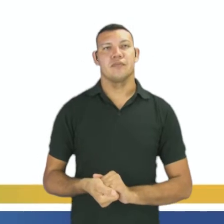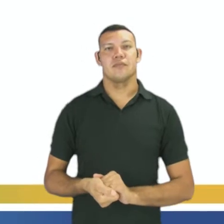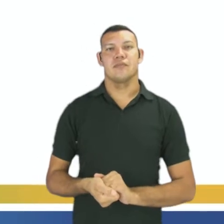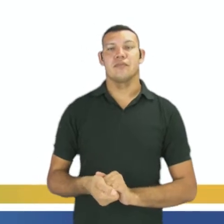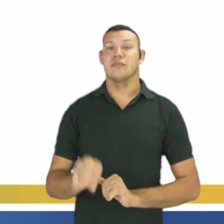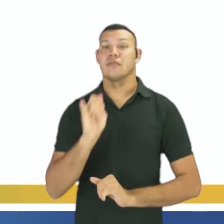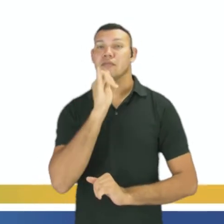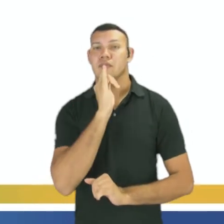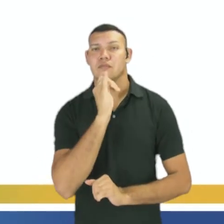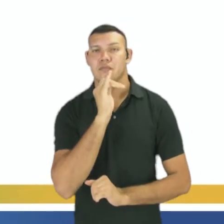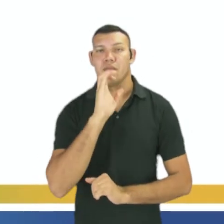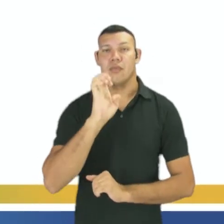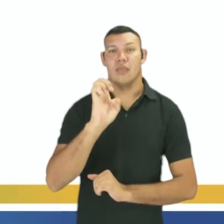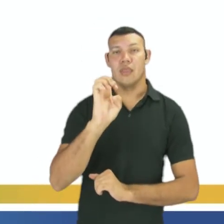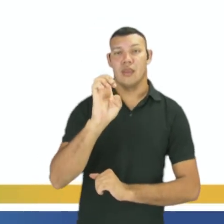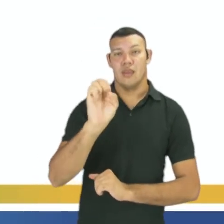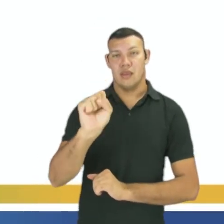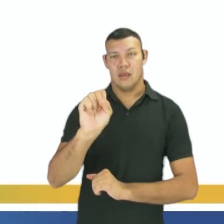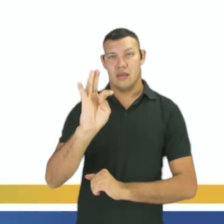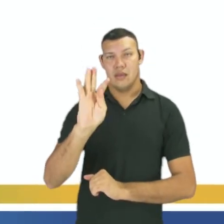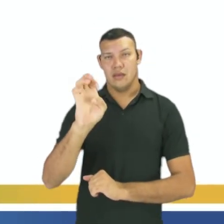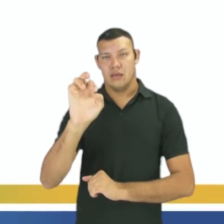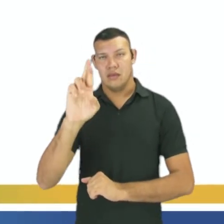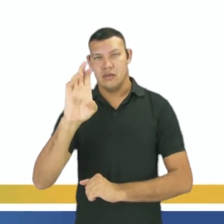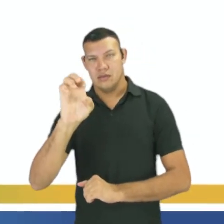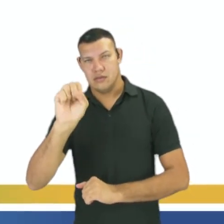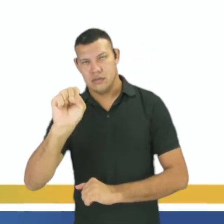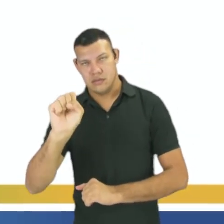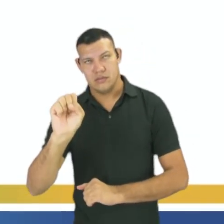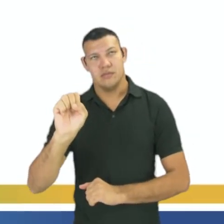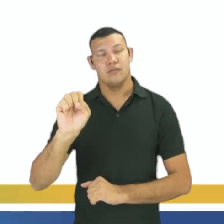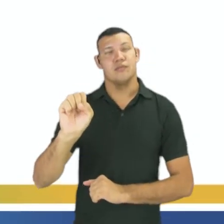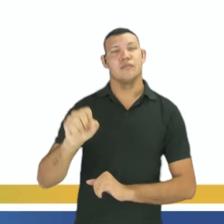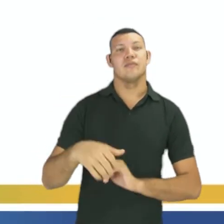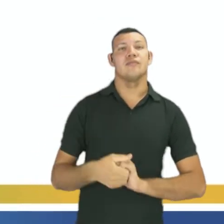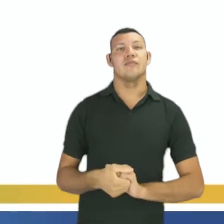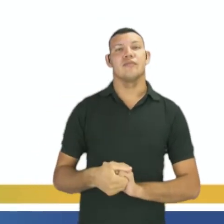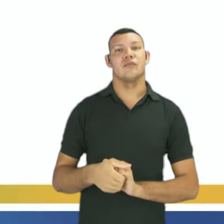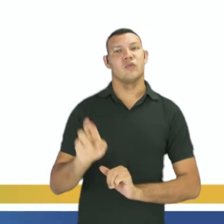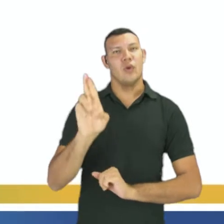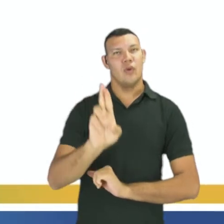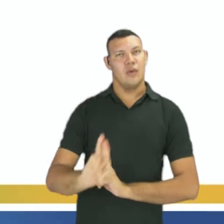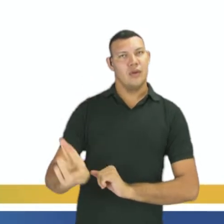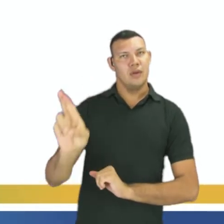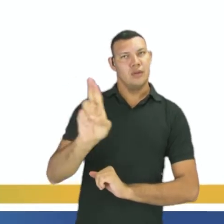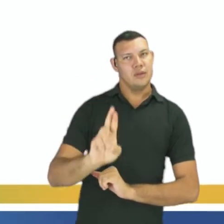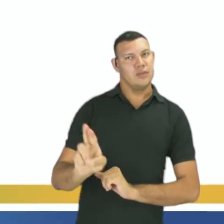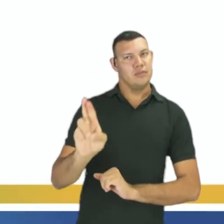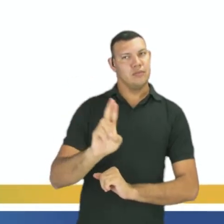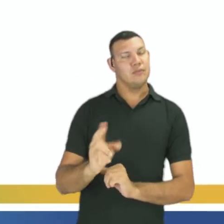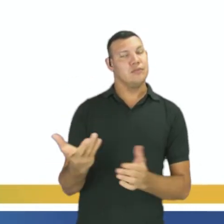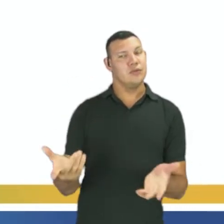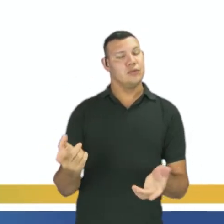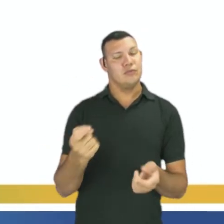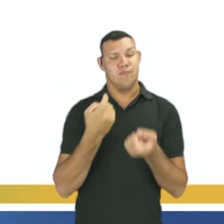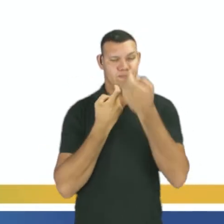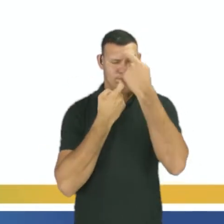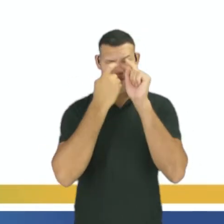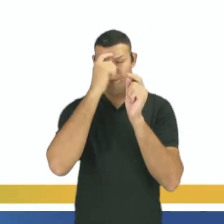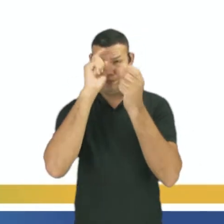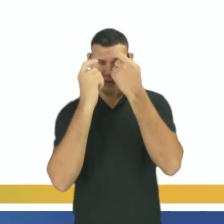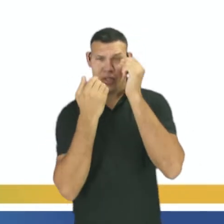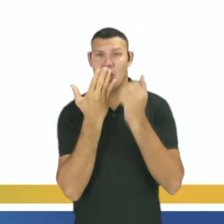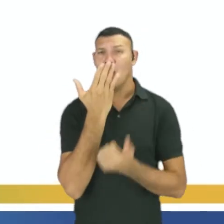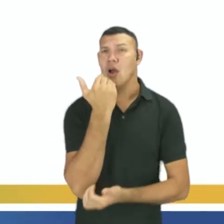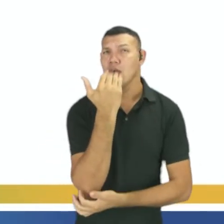Como exemplo de ésteres, a gente tem exemplo de alguns que são usados principalmente na formação de produtos, né,